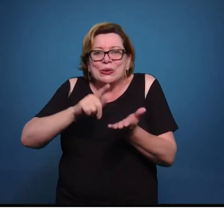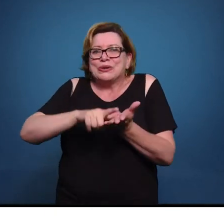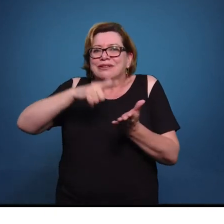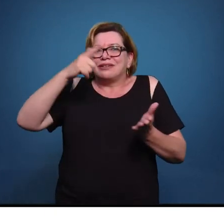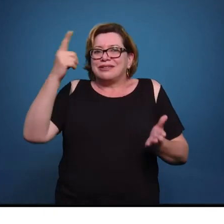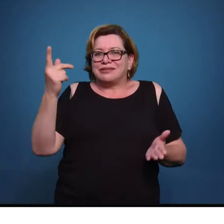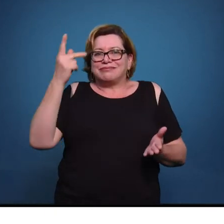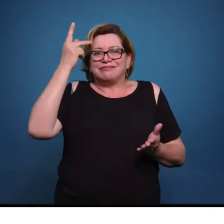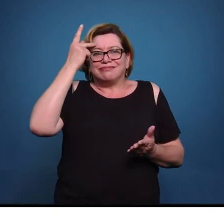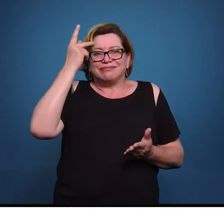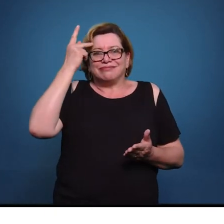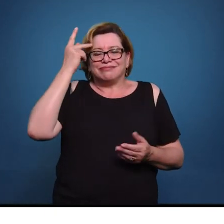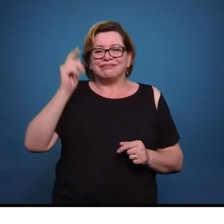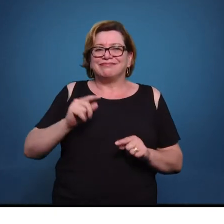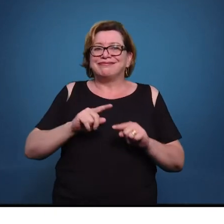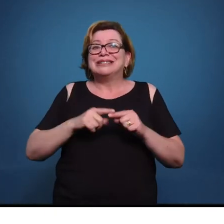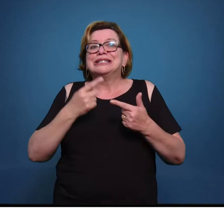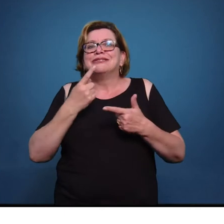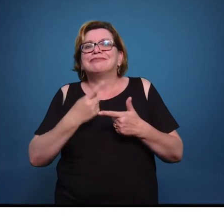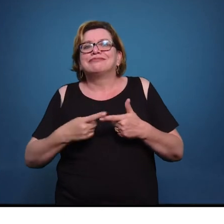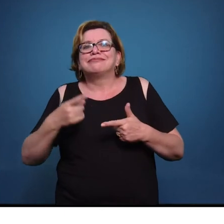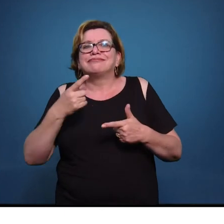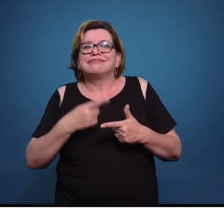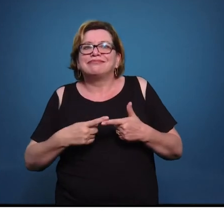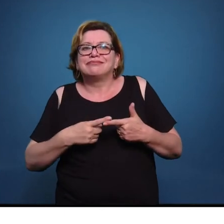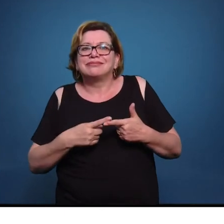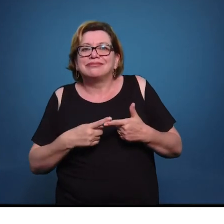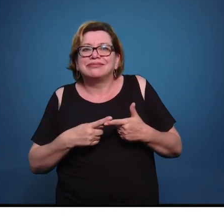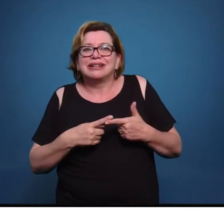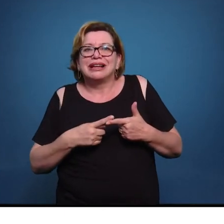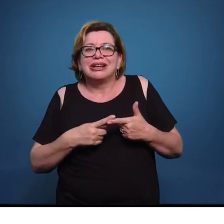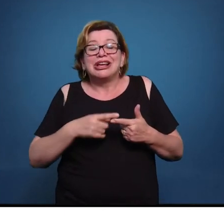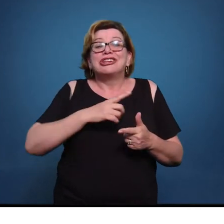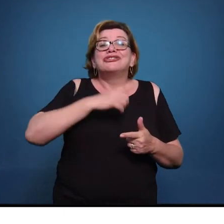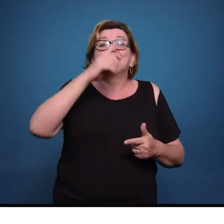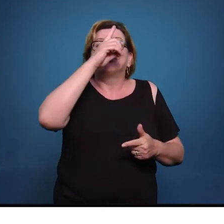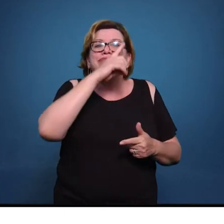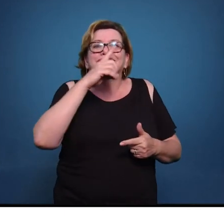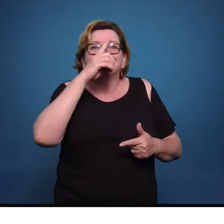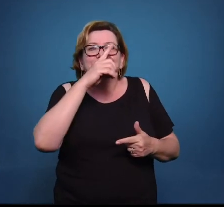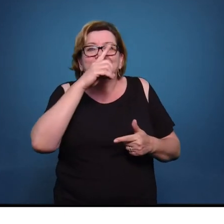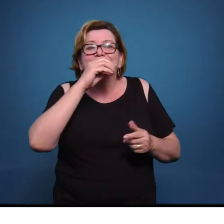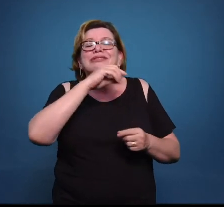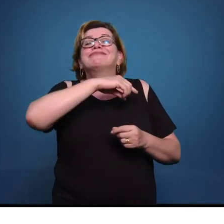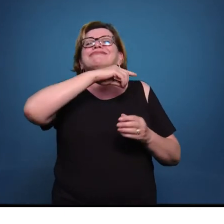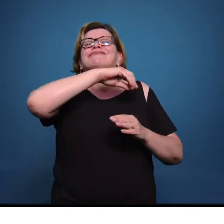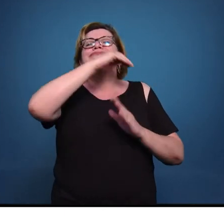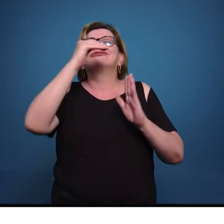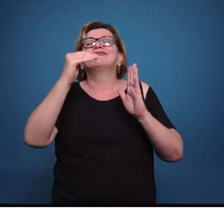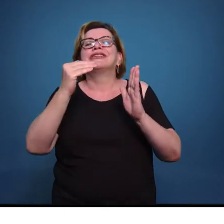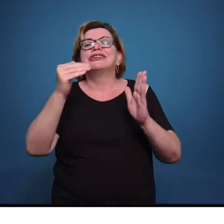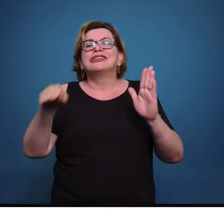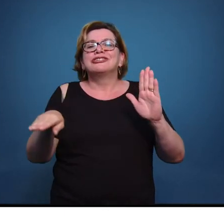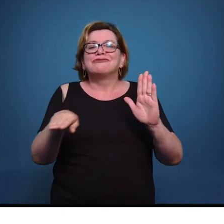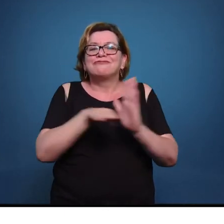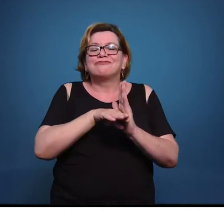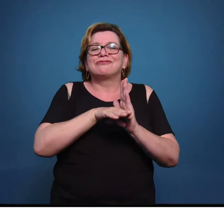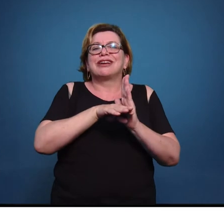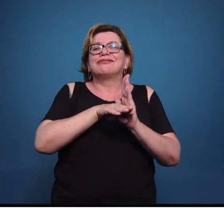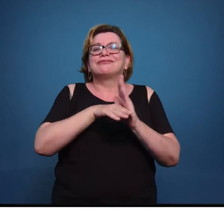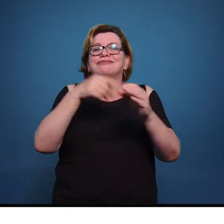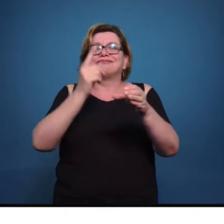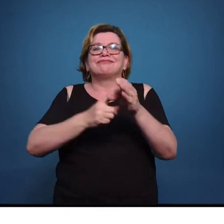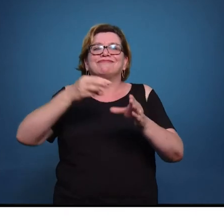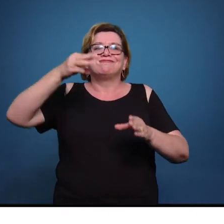Agora, o problema, na época, a edição de domingo, quando chegava na minha cidade, isso acontecia apenas na